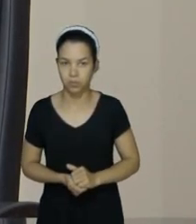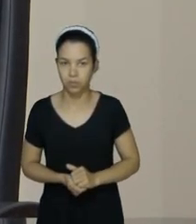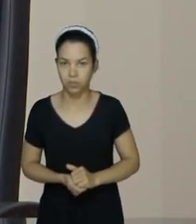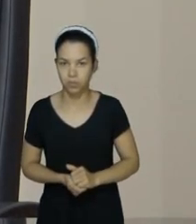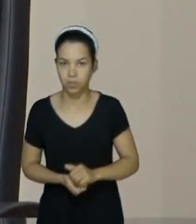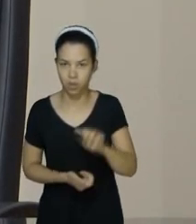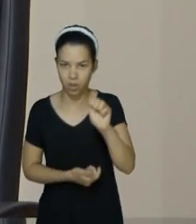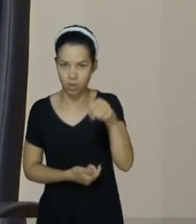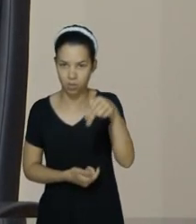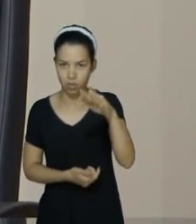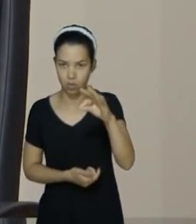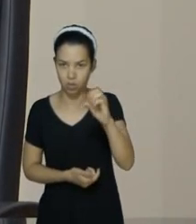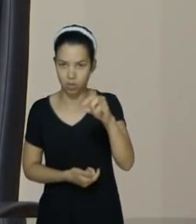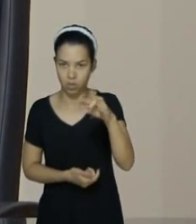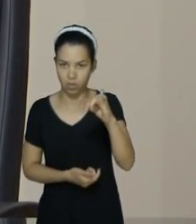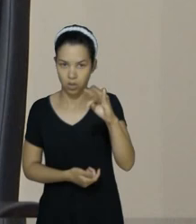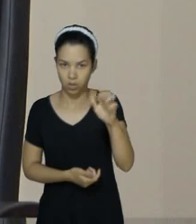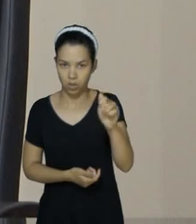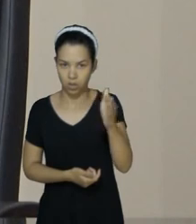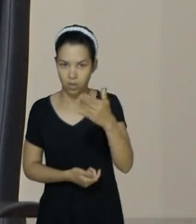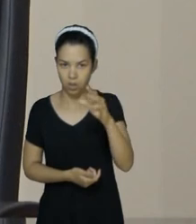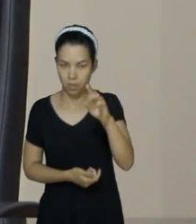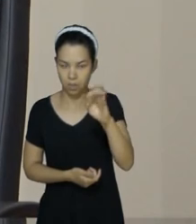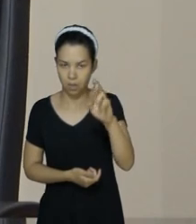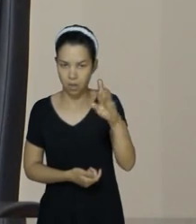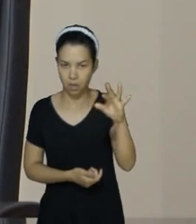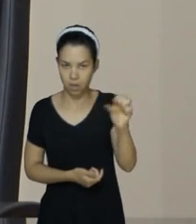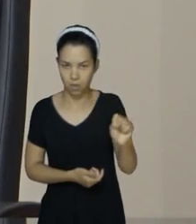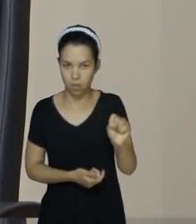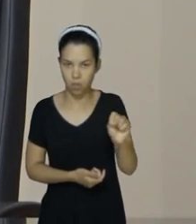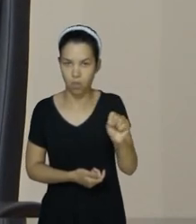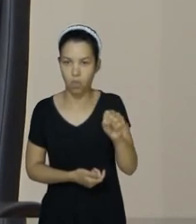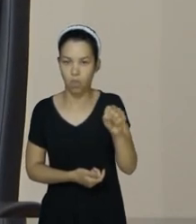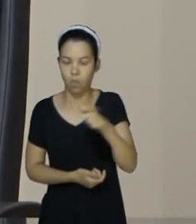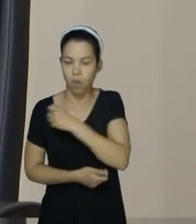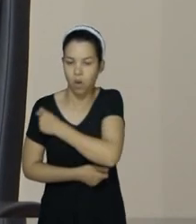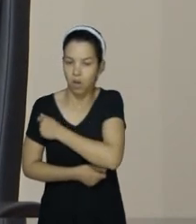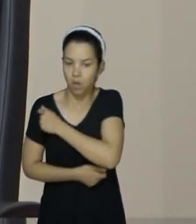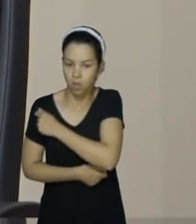Antonieta de Barros, os alunos recebiam aqui